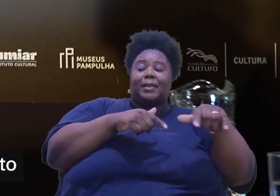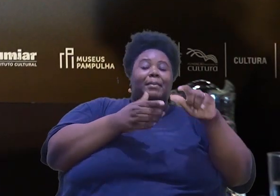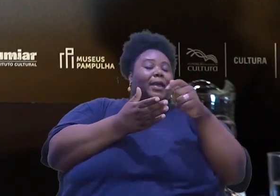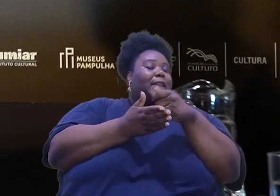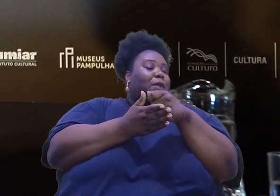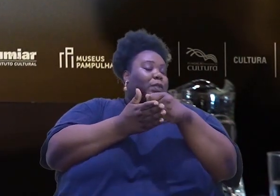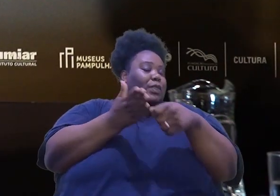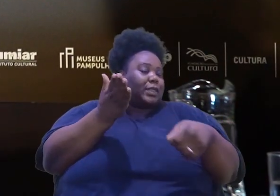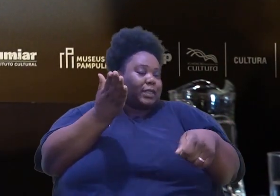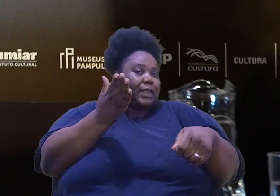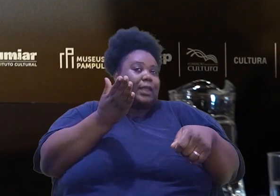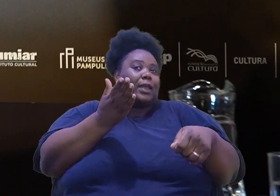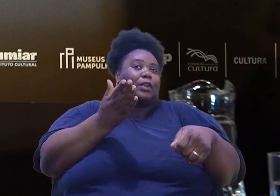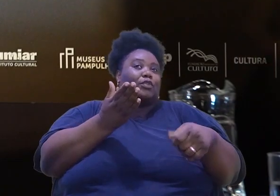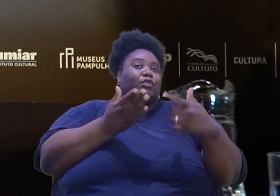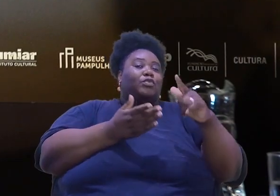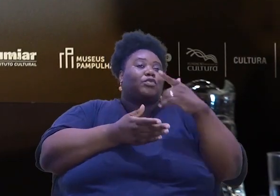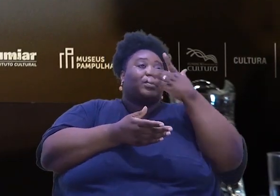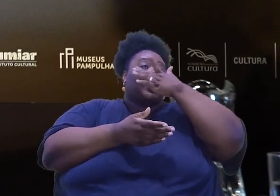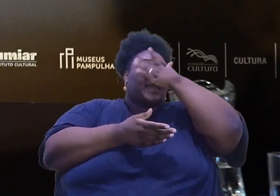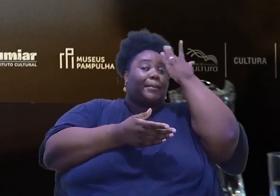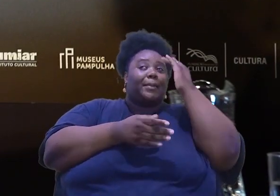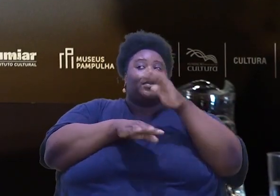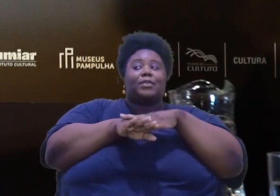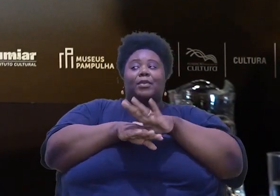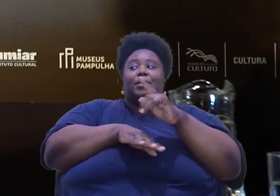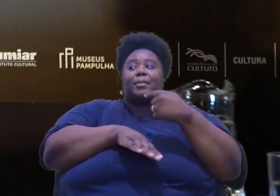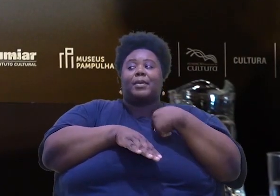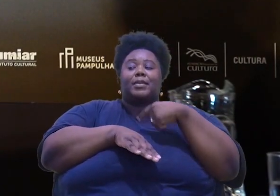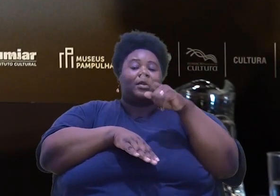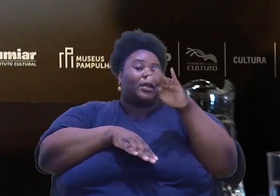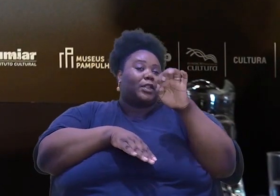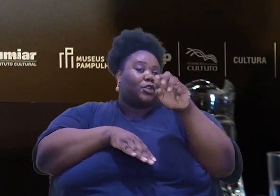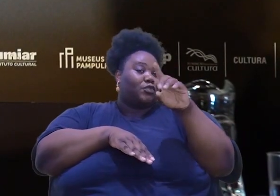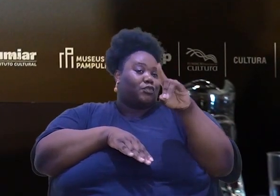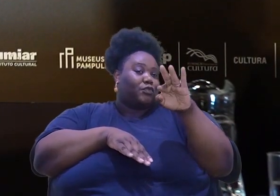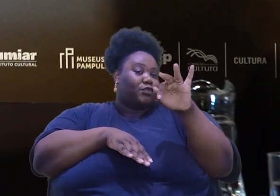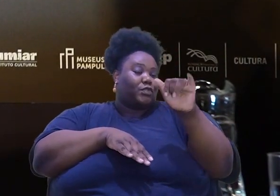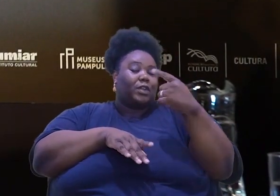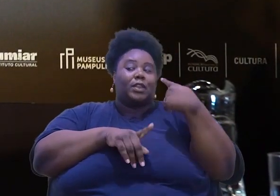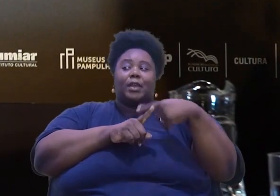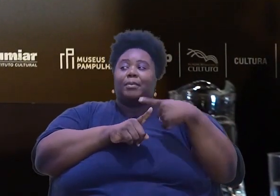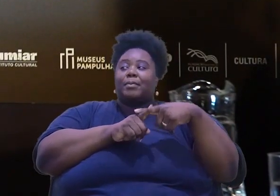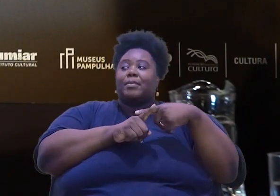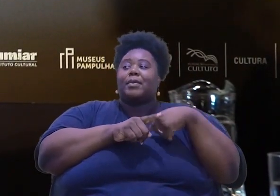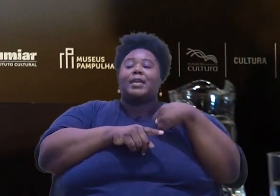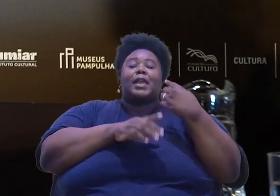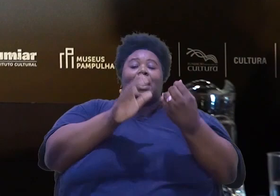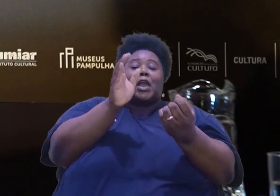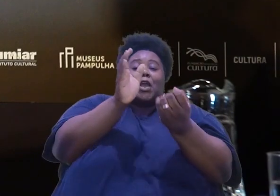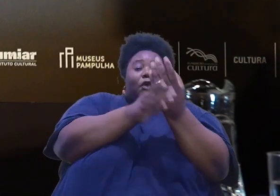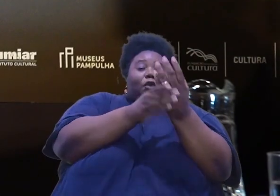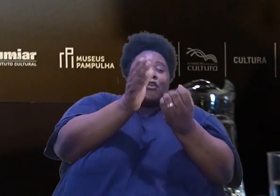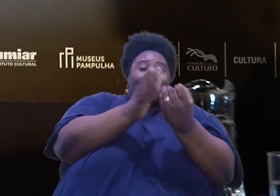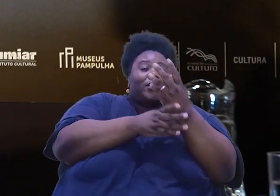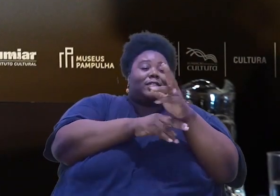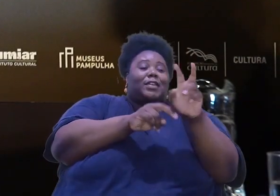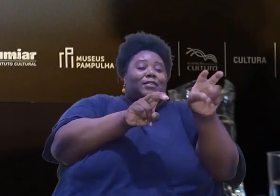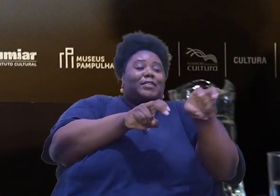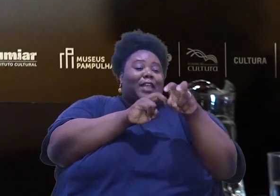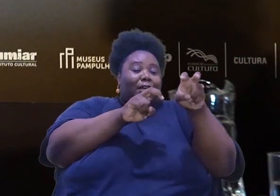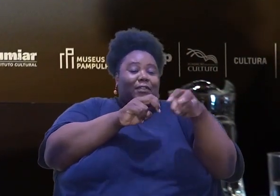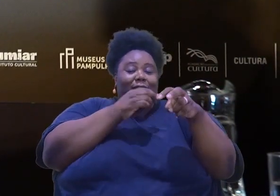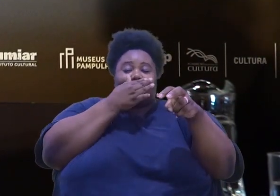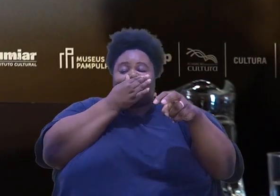texto não tinha pessoa mais latifundiária do que meu tio. Porque o que eu inventava das terras do